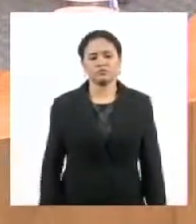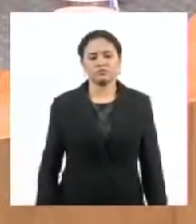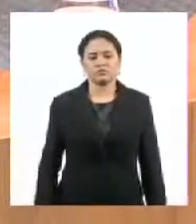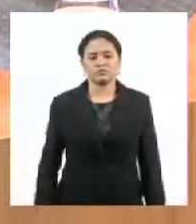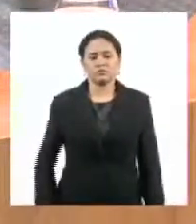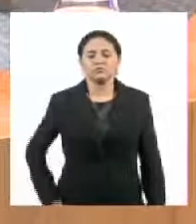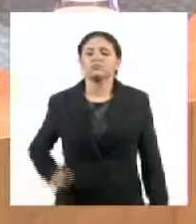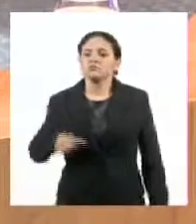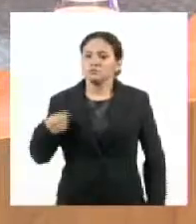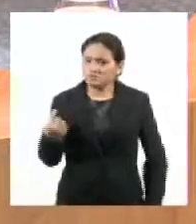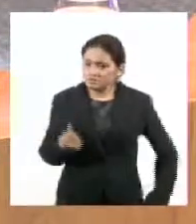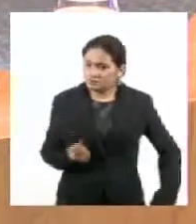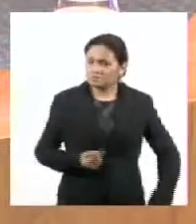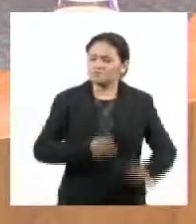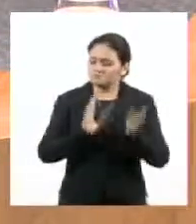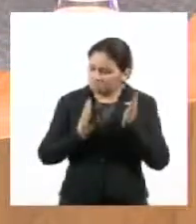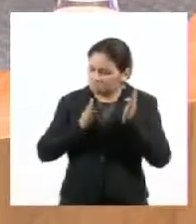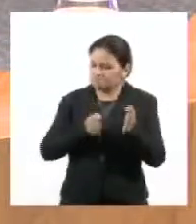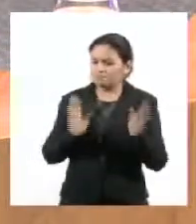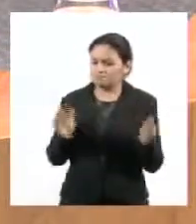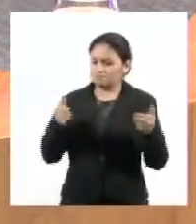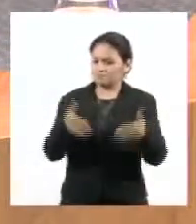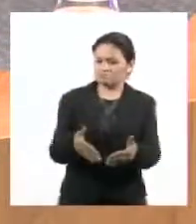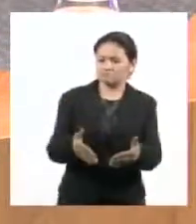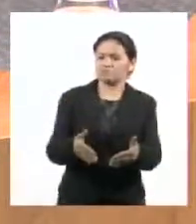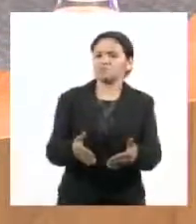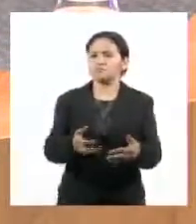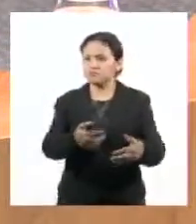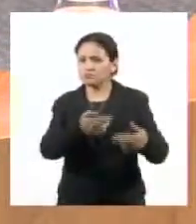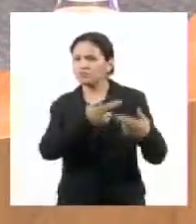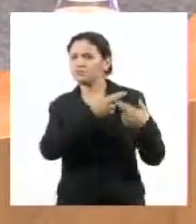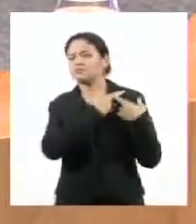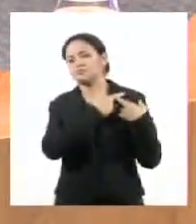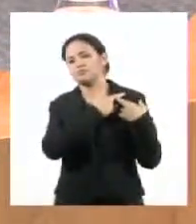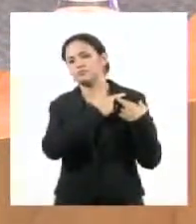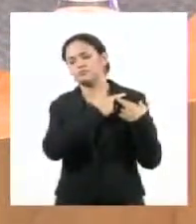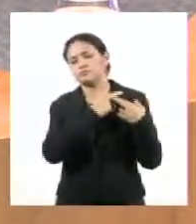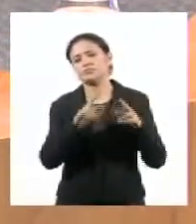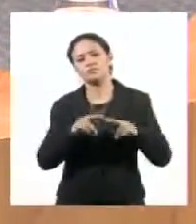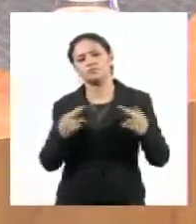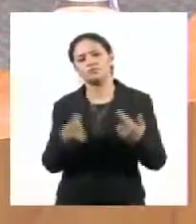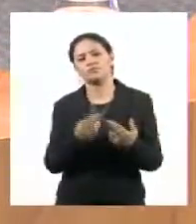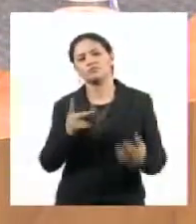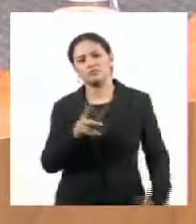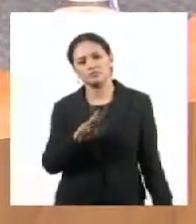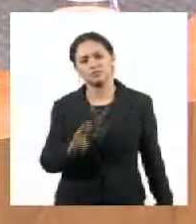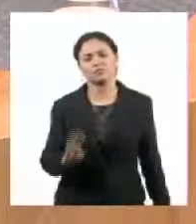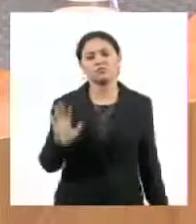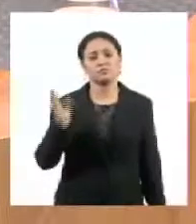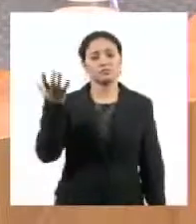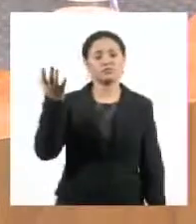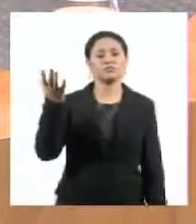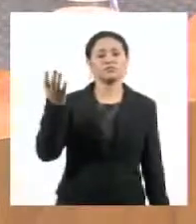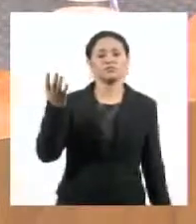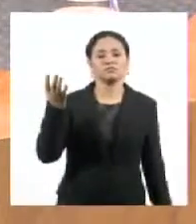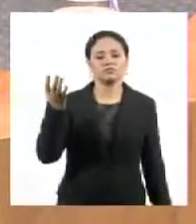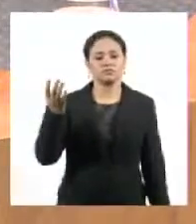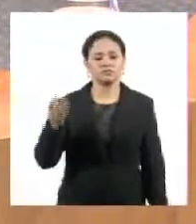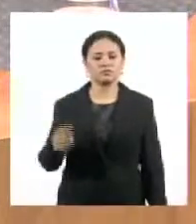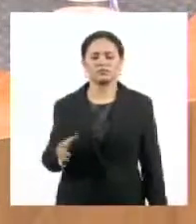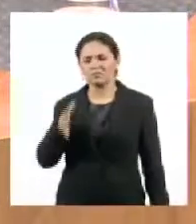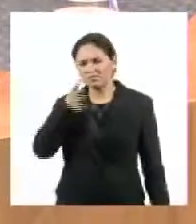nossa determinação, dado o nosso comprometimento, a audiência pública foi realizada durante